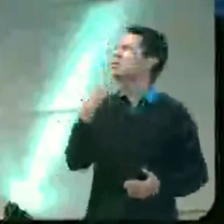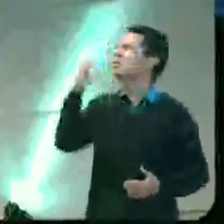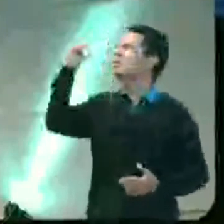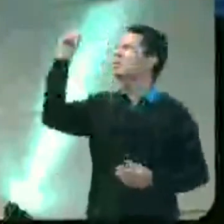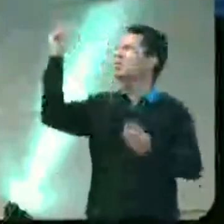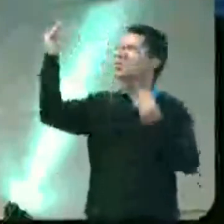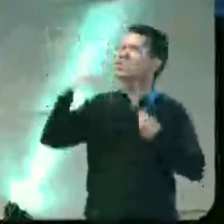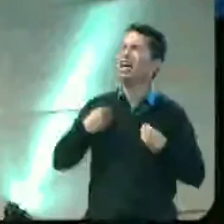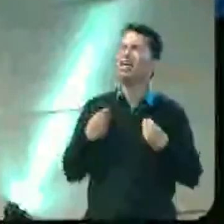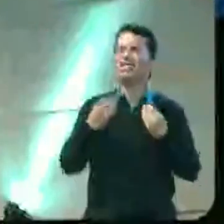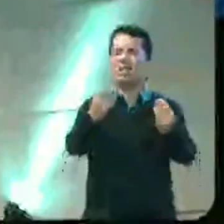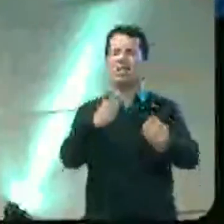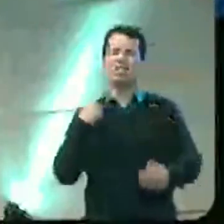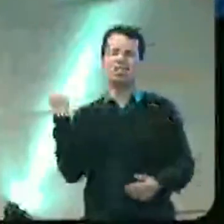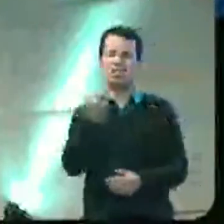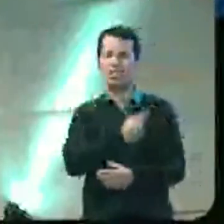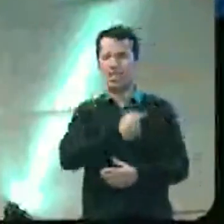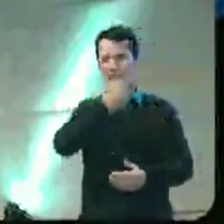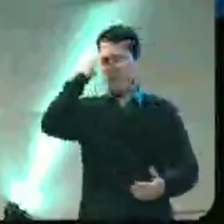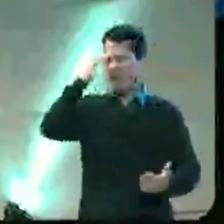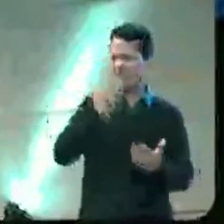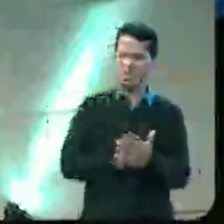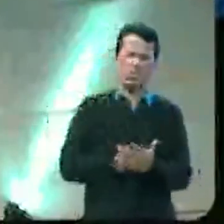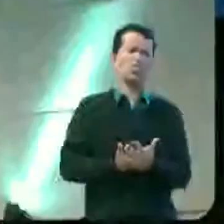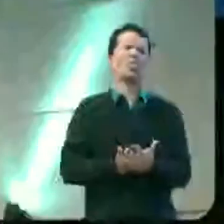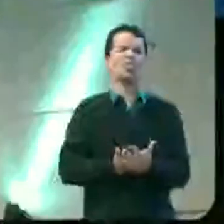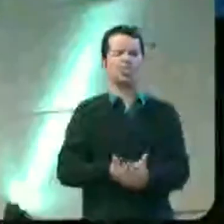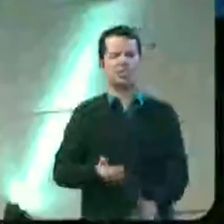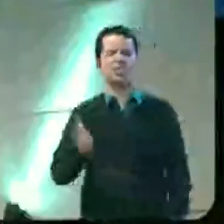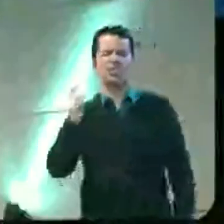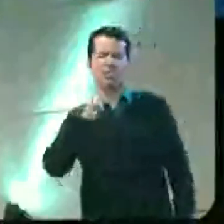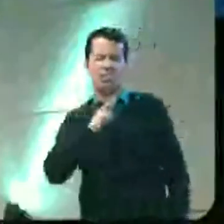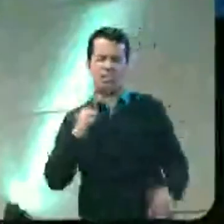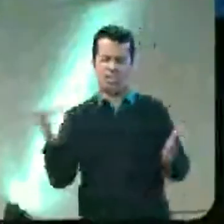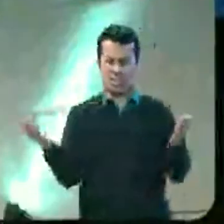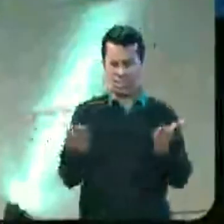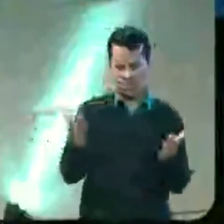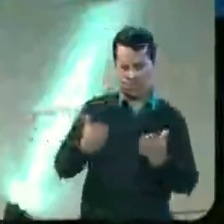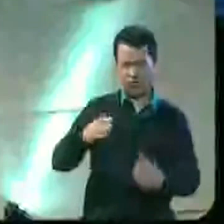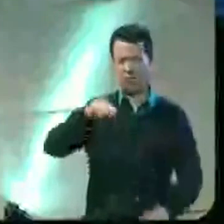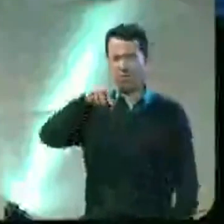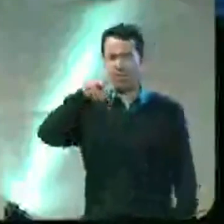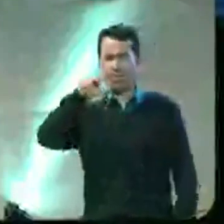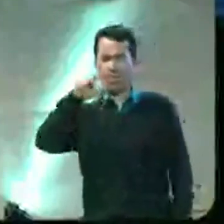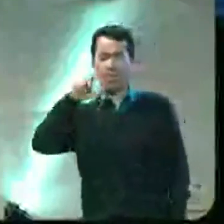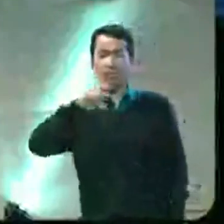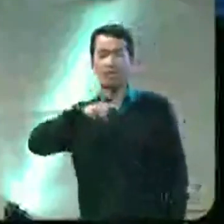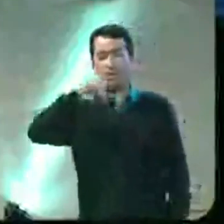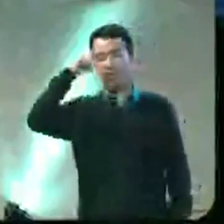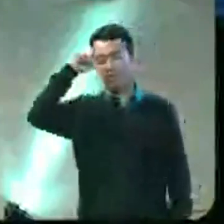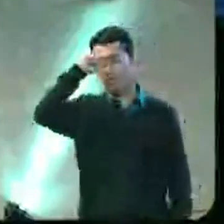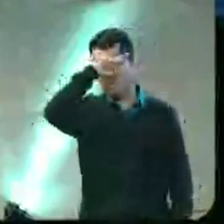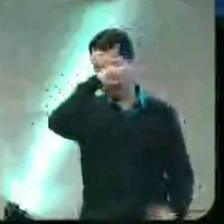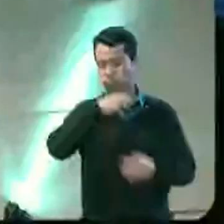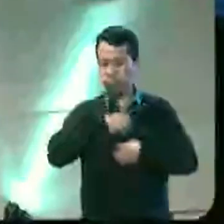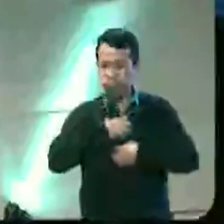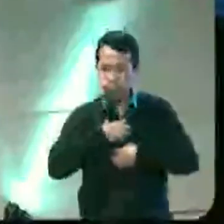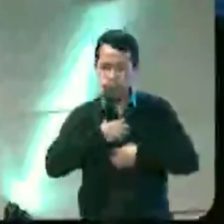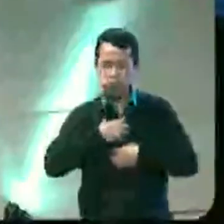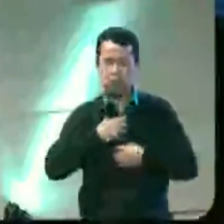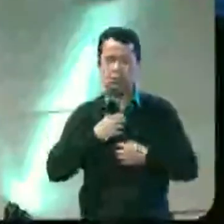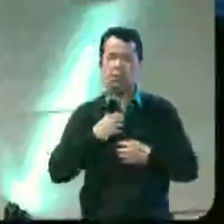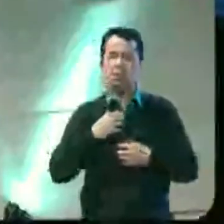Senhor. Existem irmãos passando por tantas dificuldades nesse tempo. Pai, aumenta a nossa fé, a